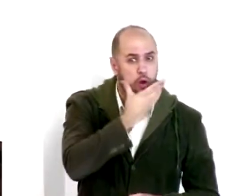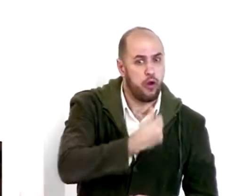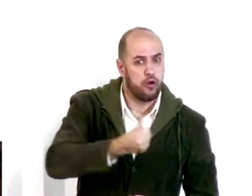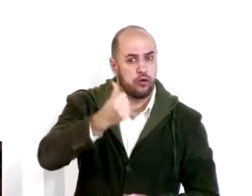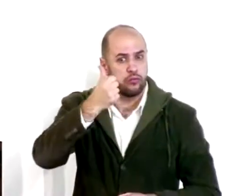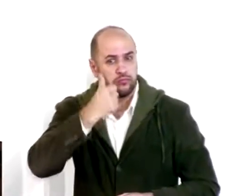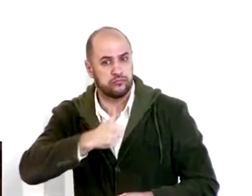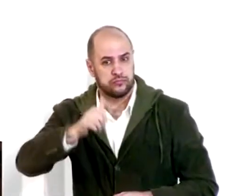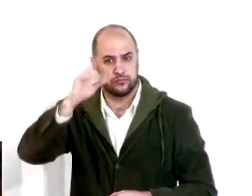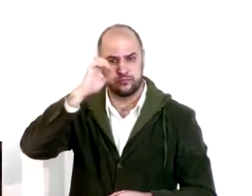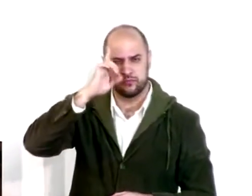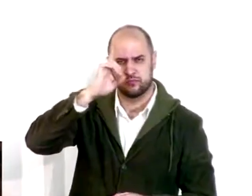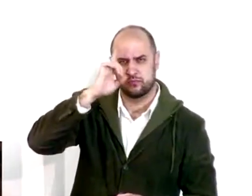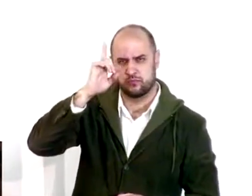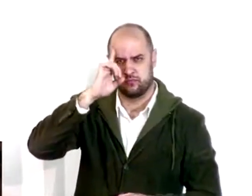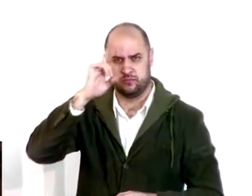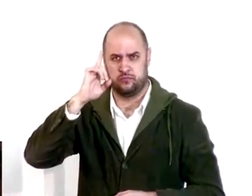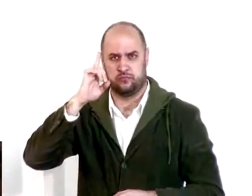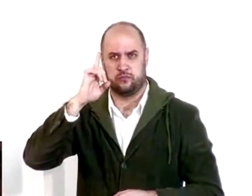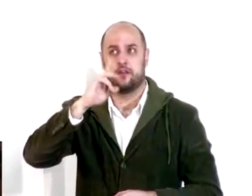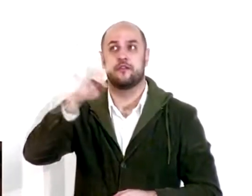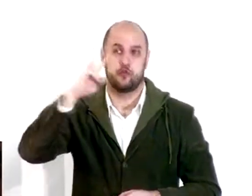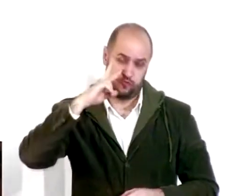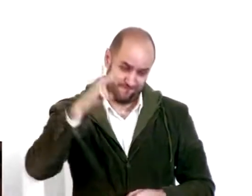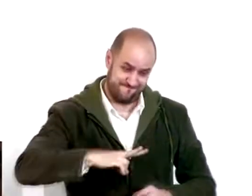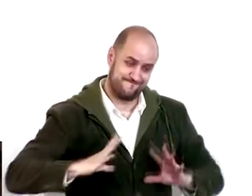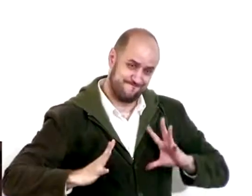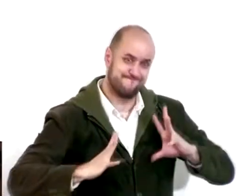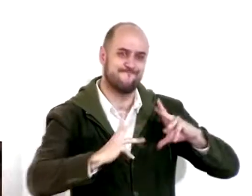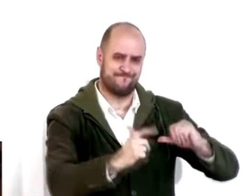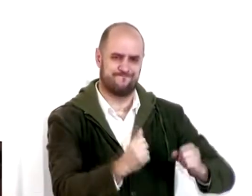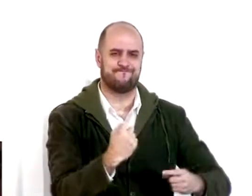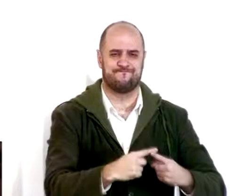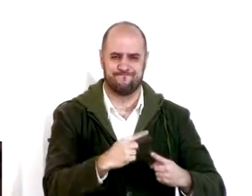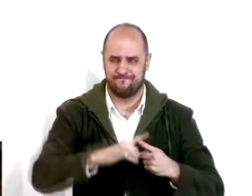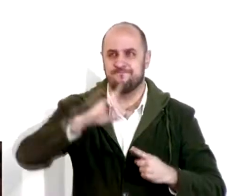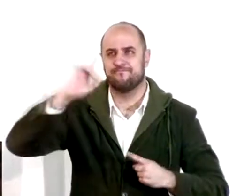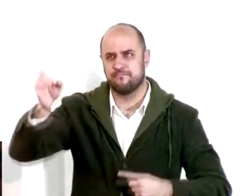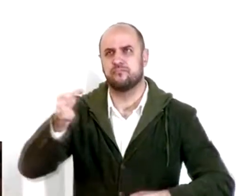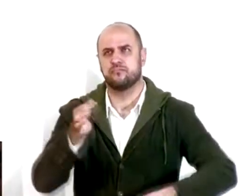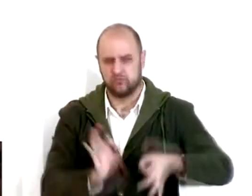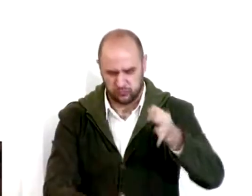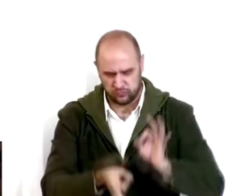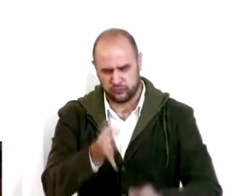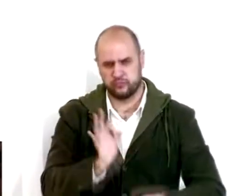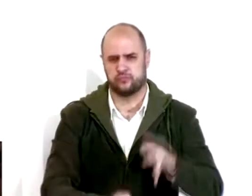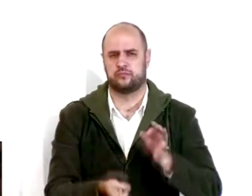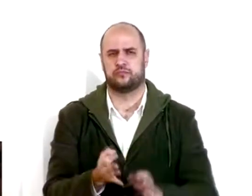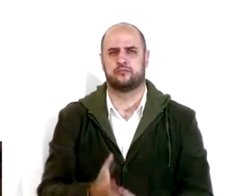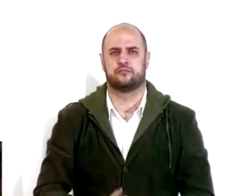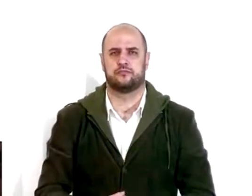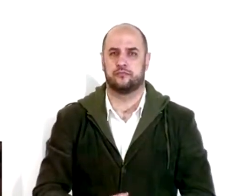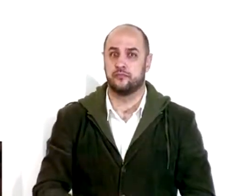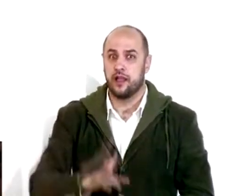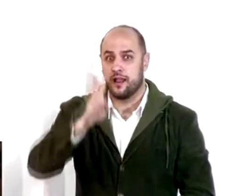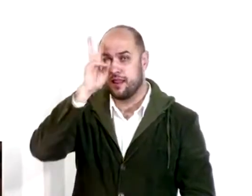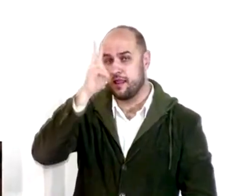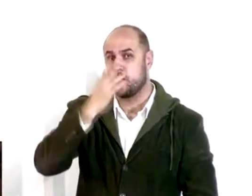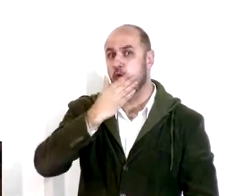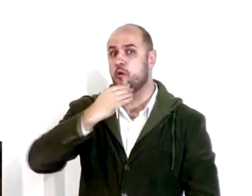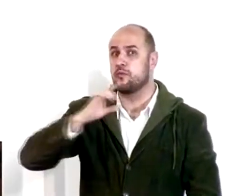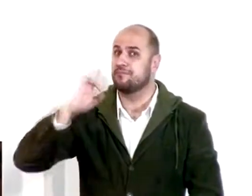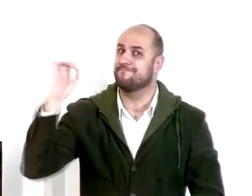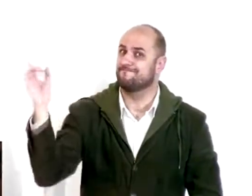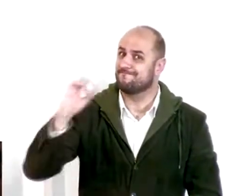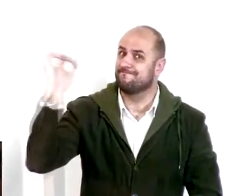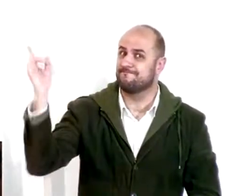dia a dia, passará impune, porque Ele é o justo juiz. Davi nos fala também a respeito disso.